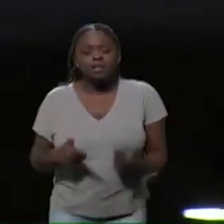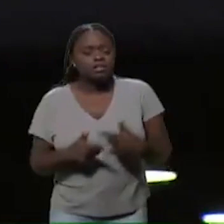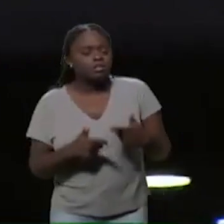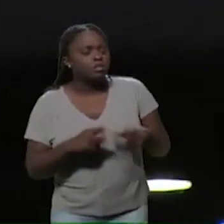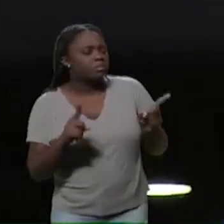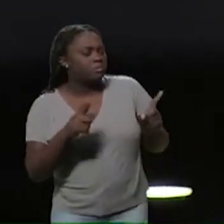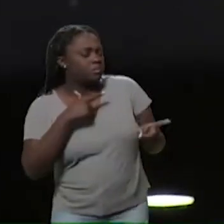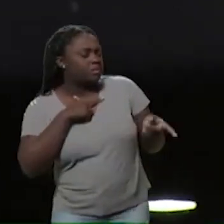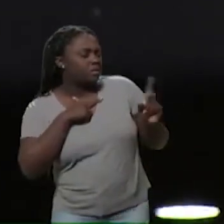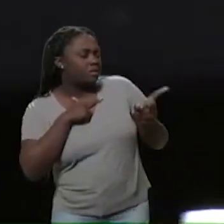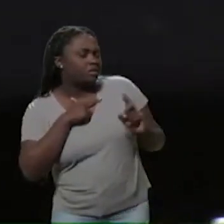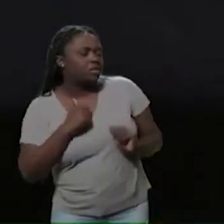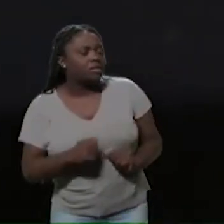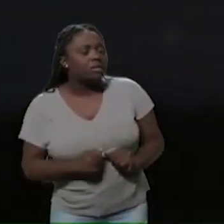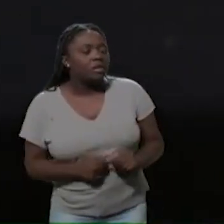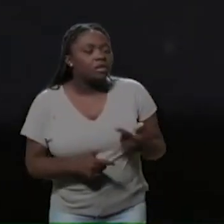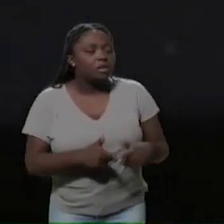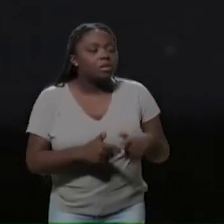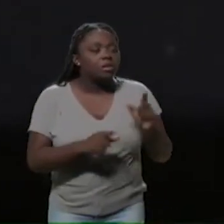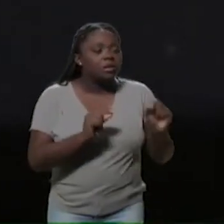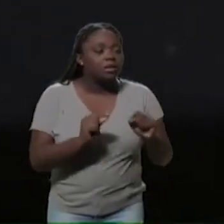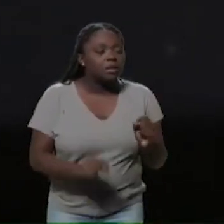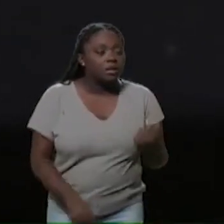o problema é achar bonito ser feio.